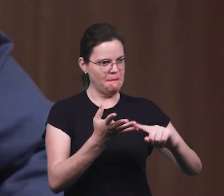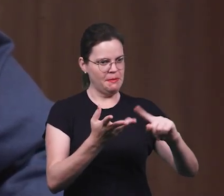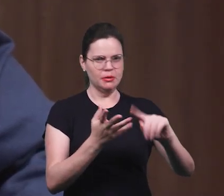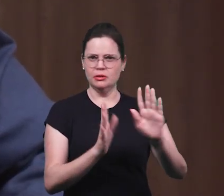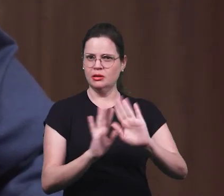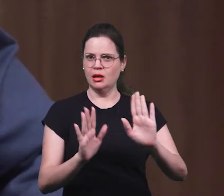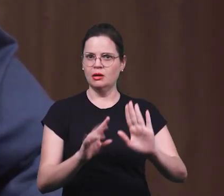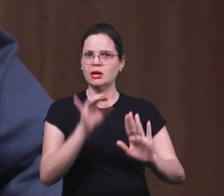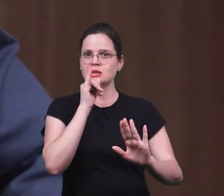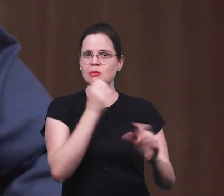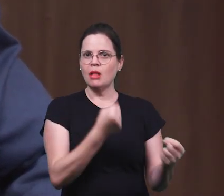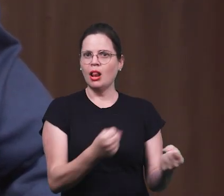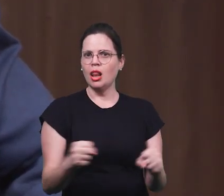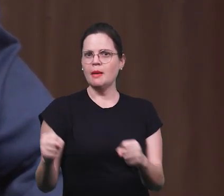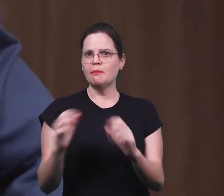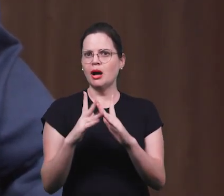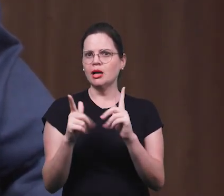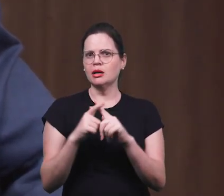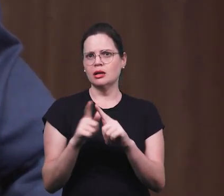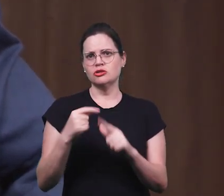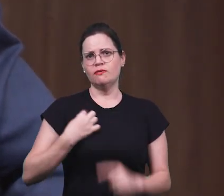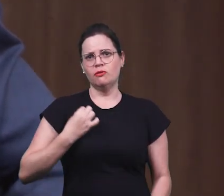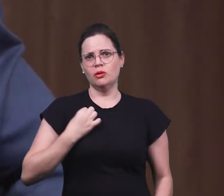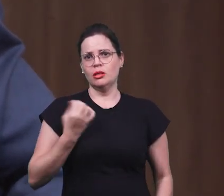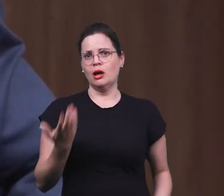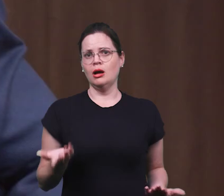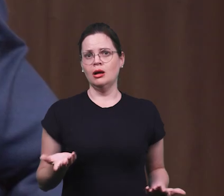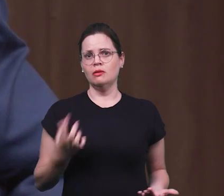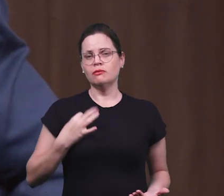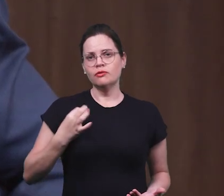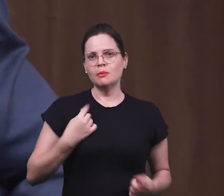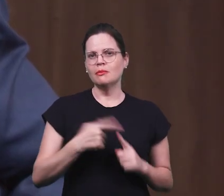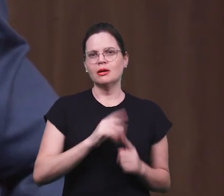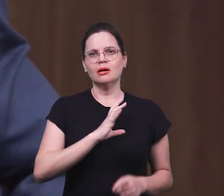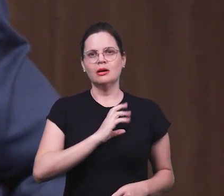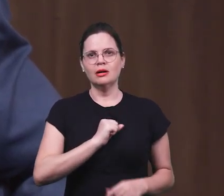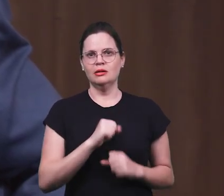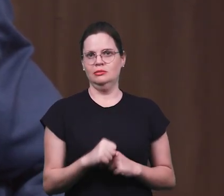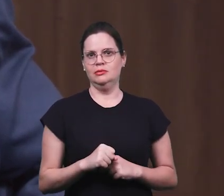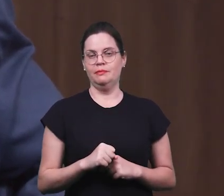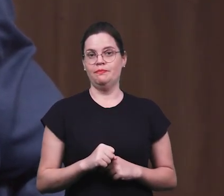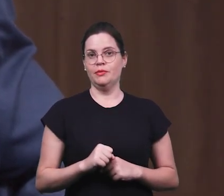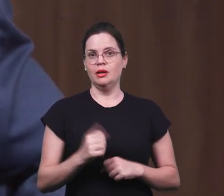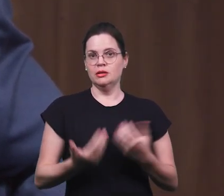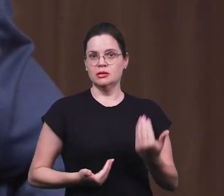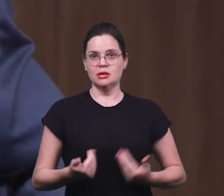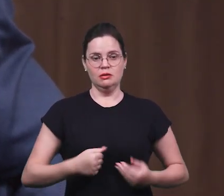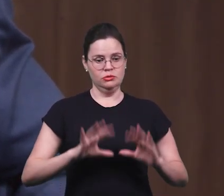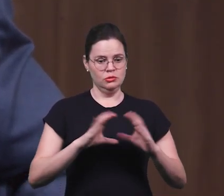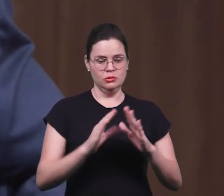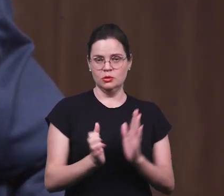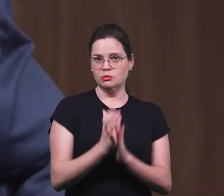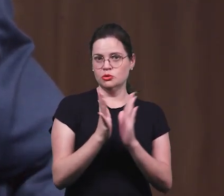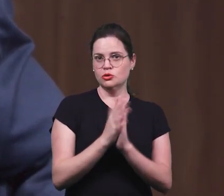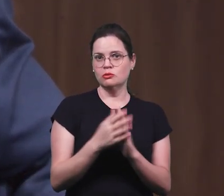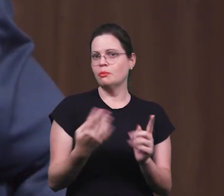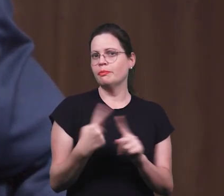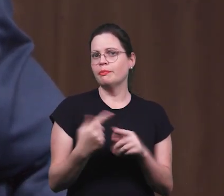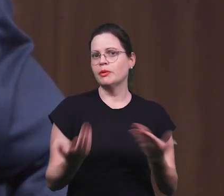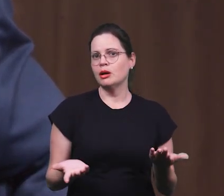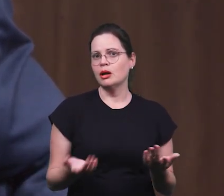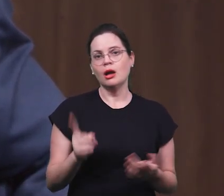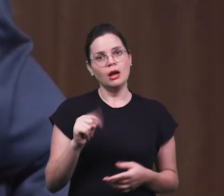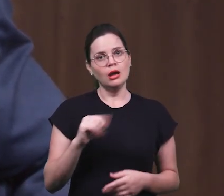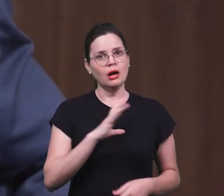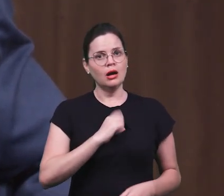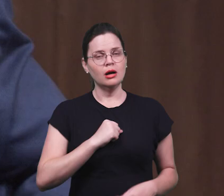irmãos que limpam a igreja, limpam voluntariamente, eles fazem aquilo por amor ali. Os irmãos que são do grupo louvor, são porque o